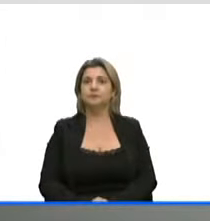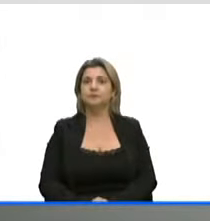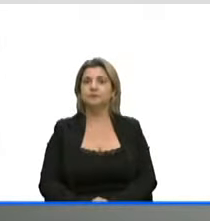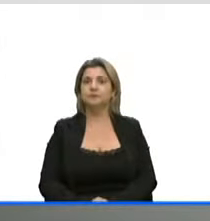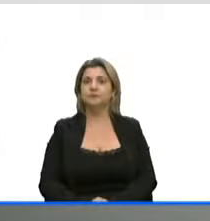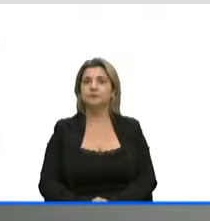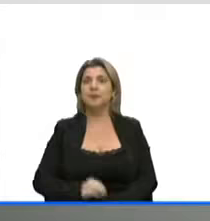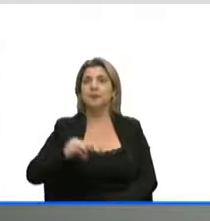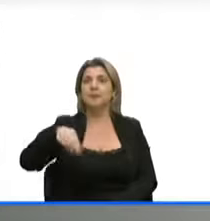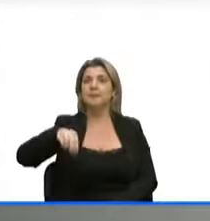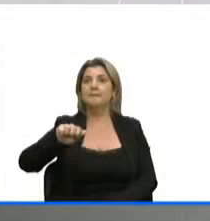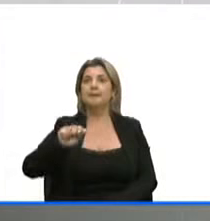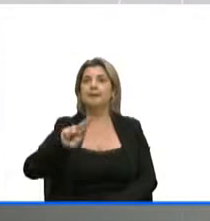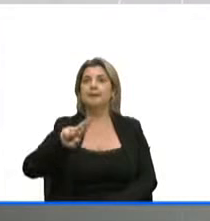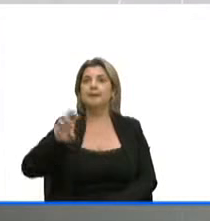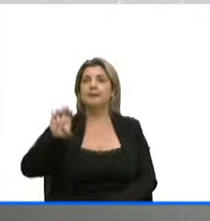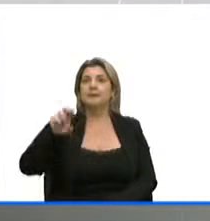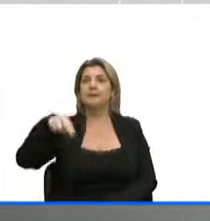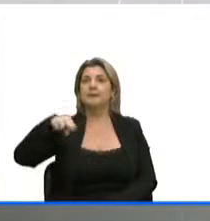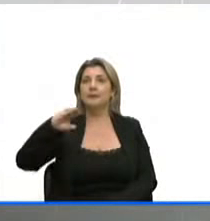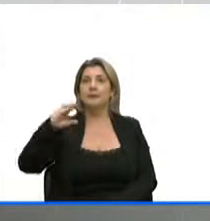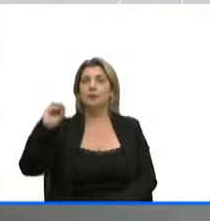Obrigada. Luiz Marenco?